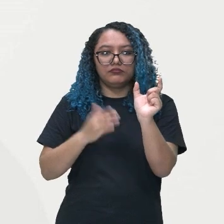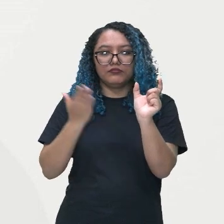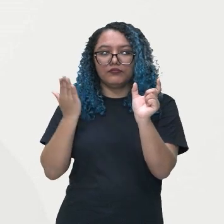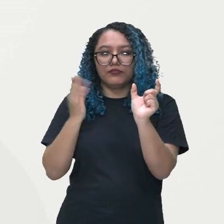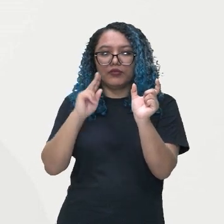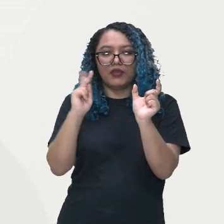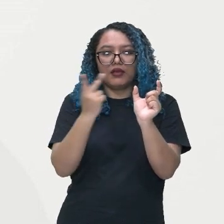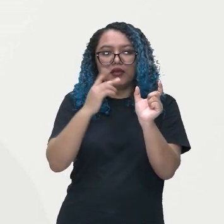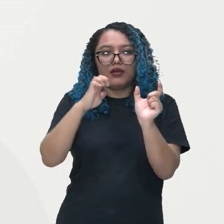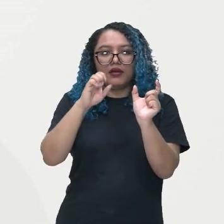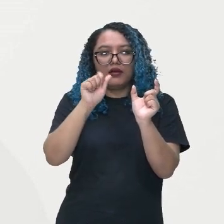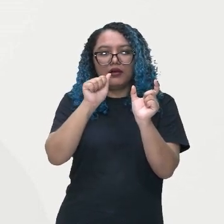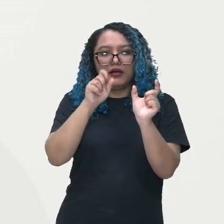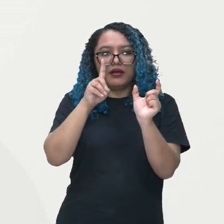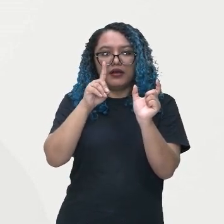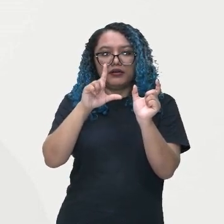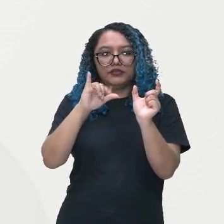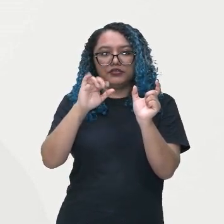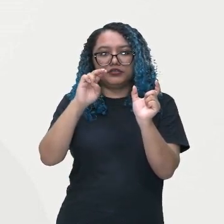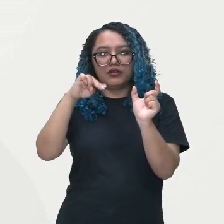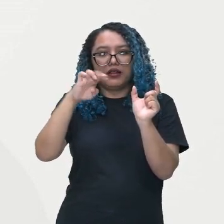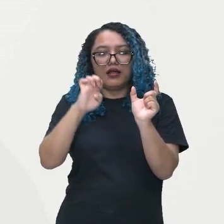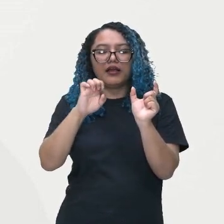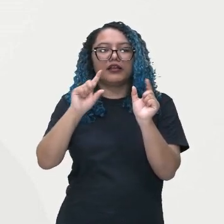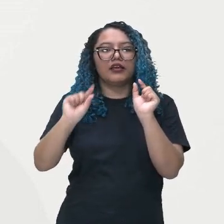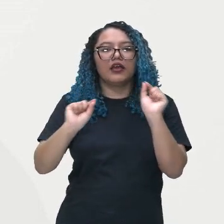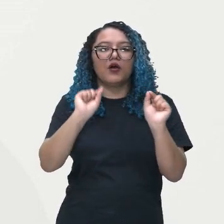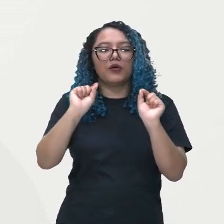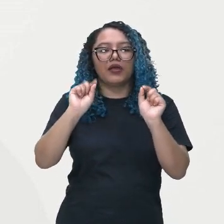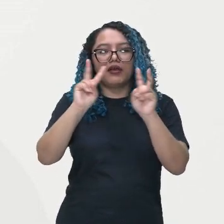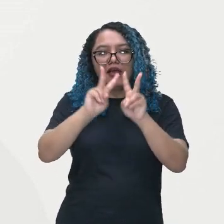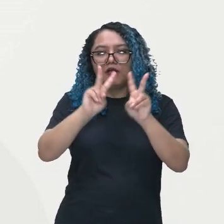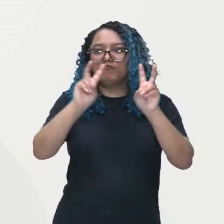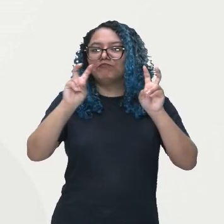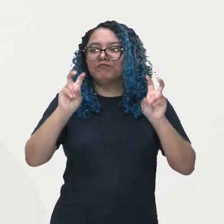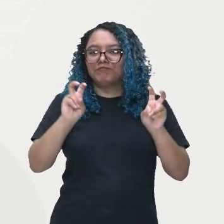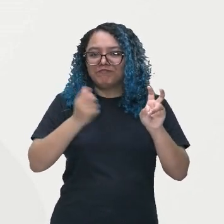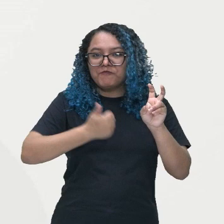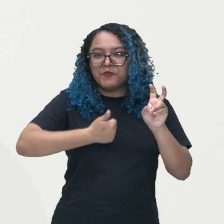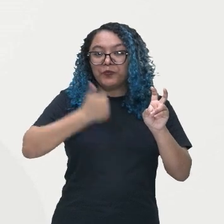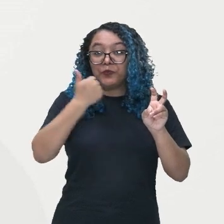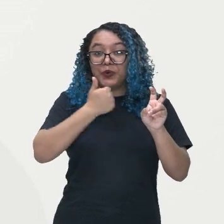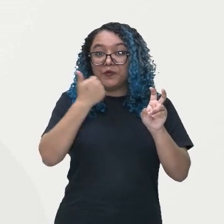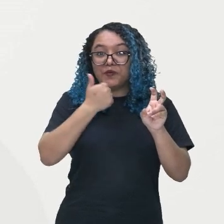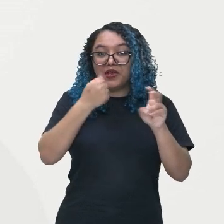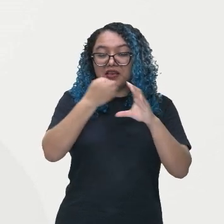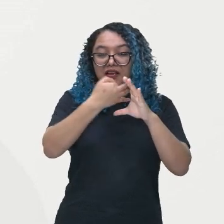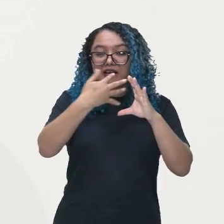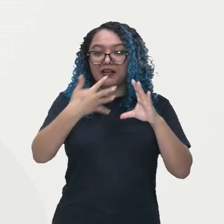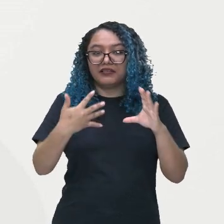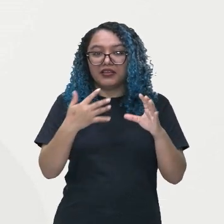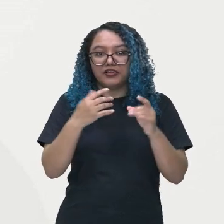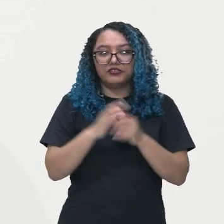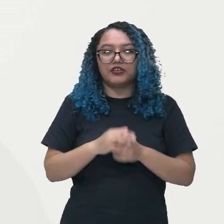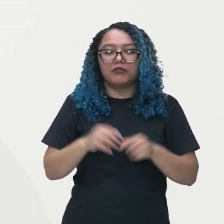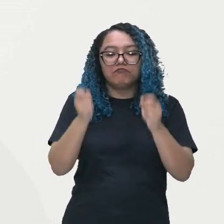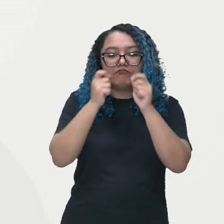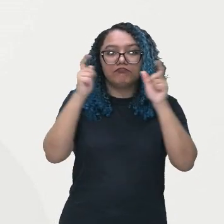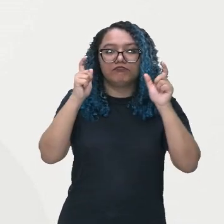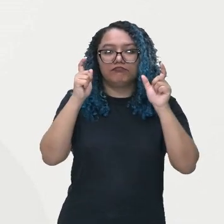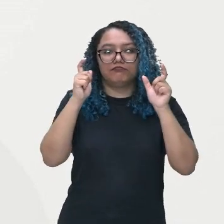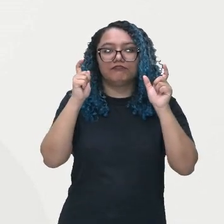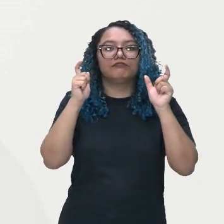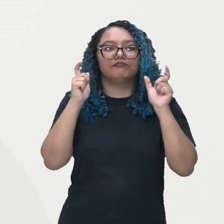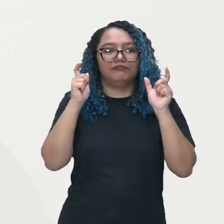o título. É a primeira coisa que vai chamar atenção, geralmente, tá bom?